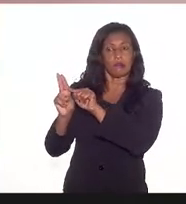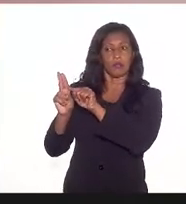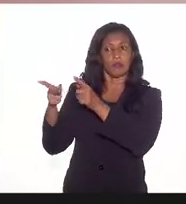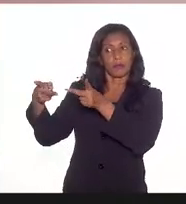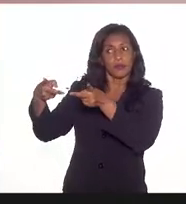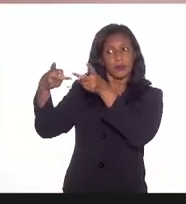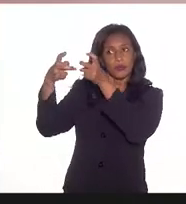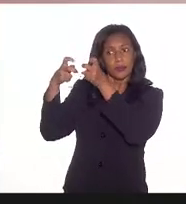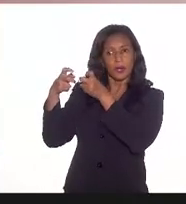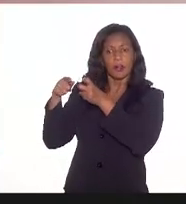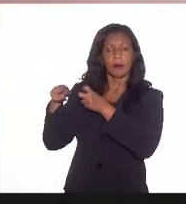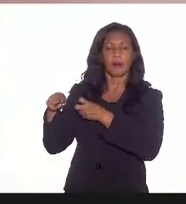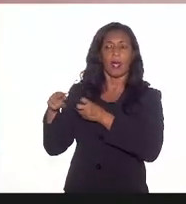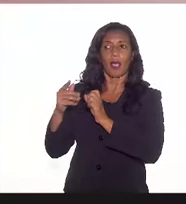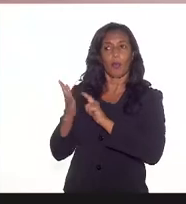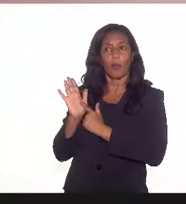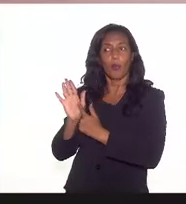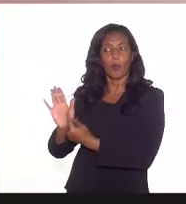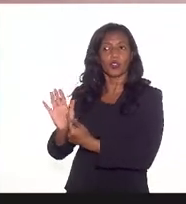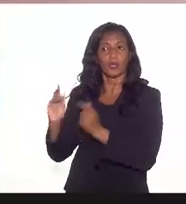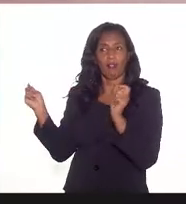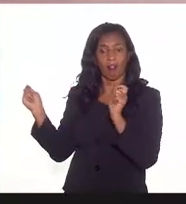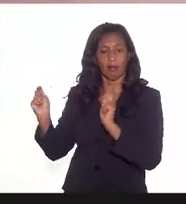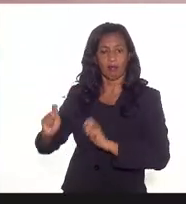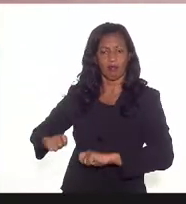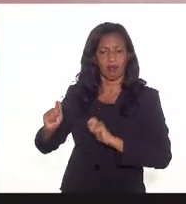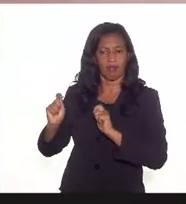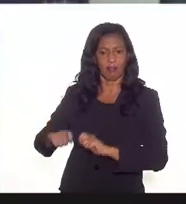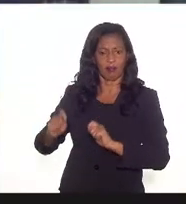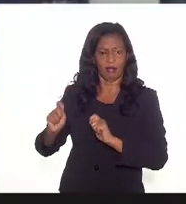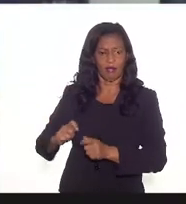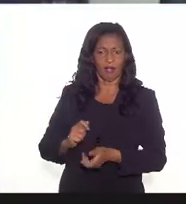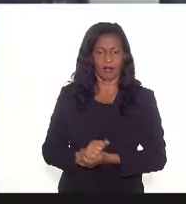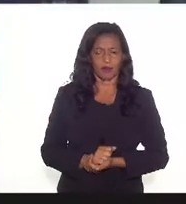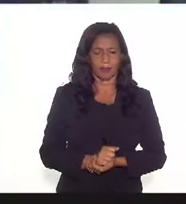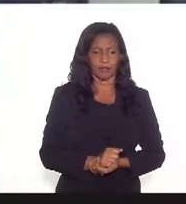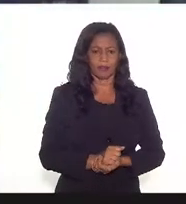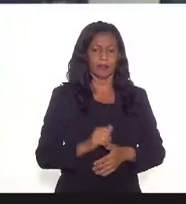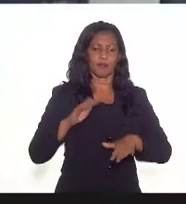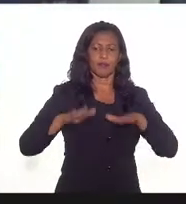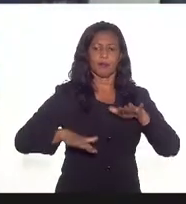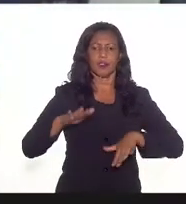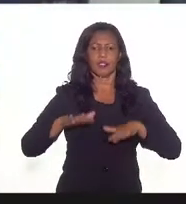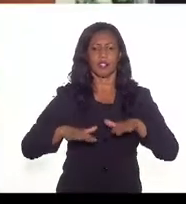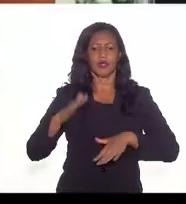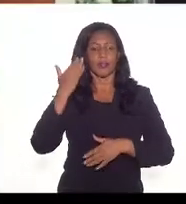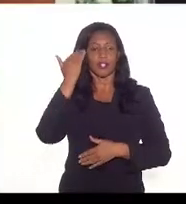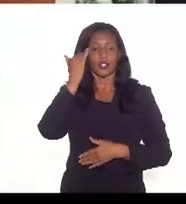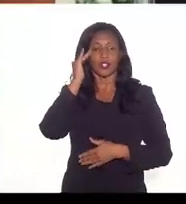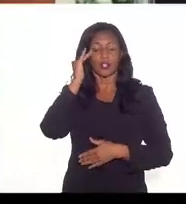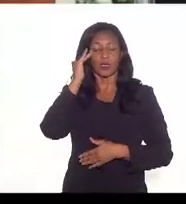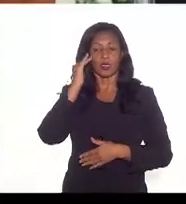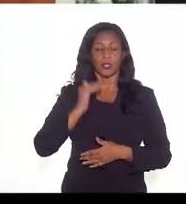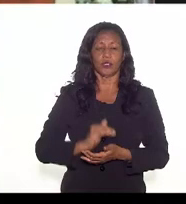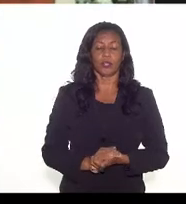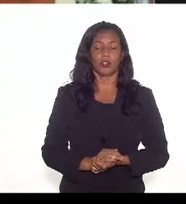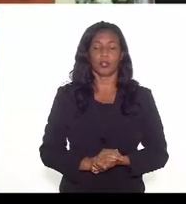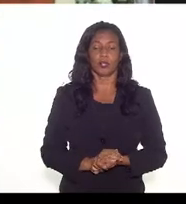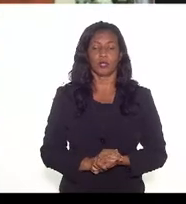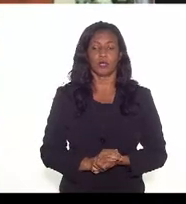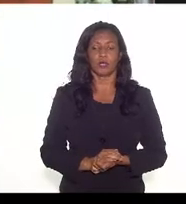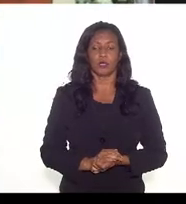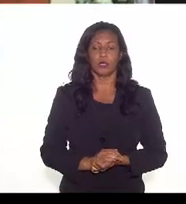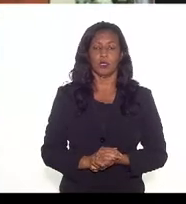ele que é possível. A gente via que a gente tem disponível, mas às vezes a gente entende que